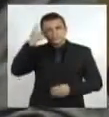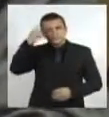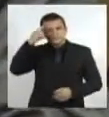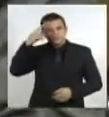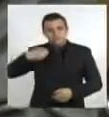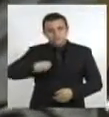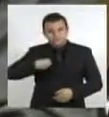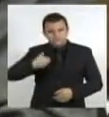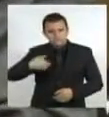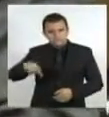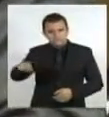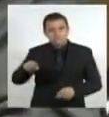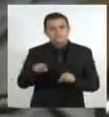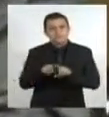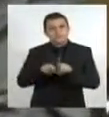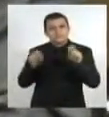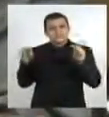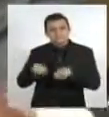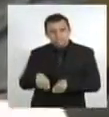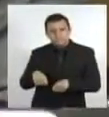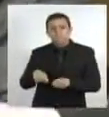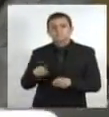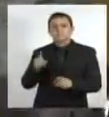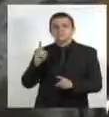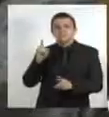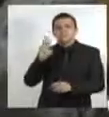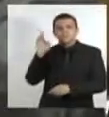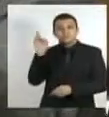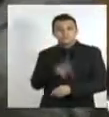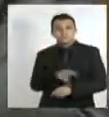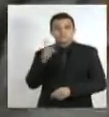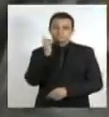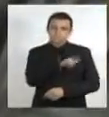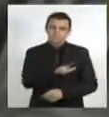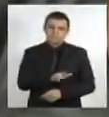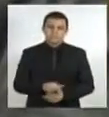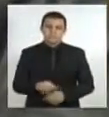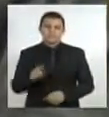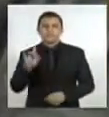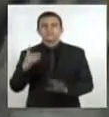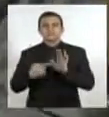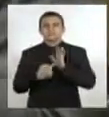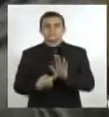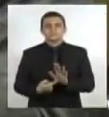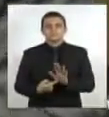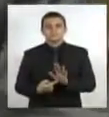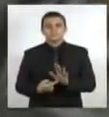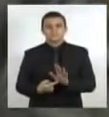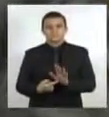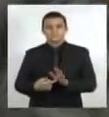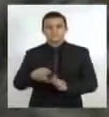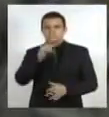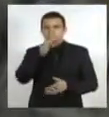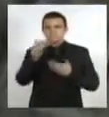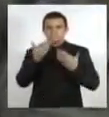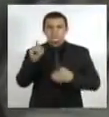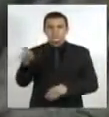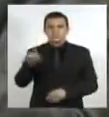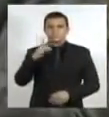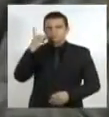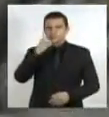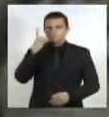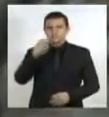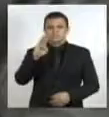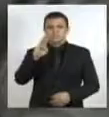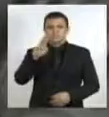possa obter esses resultados. E apenas para ilustrar aquilo que fala o deputado Braide, quando